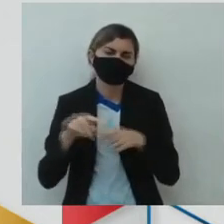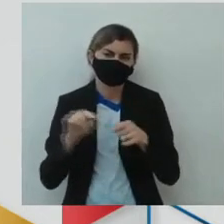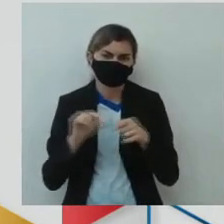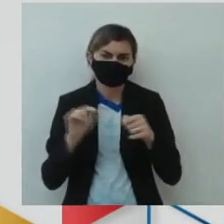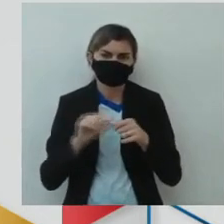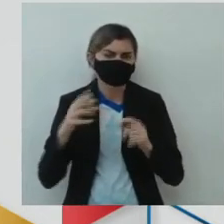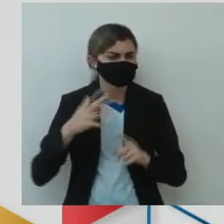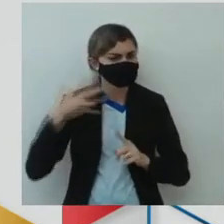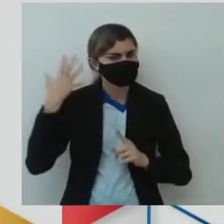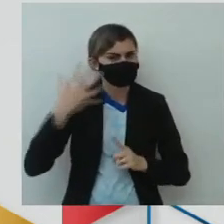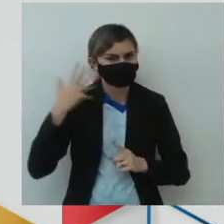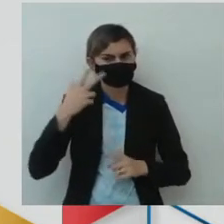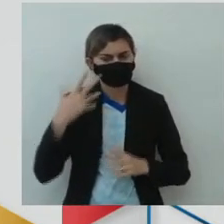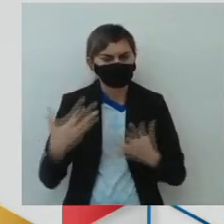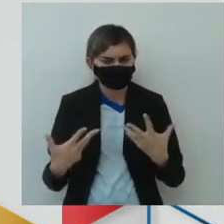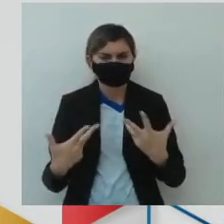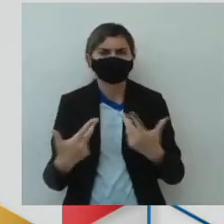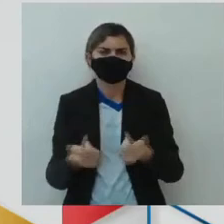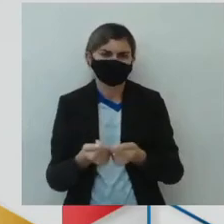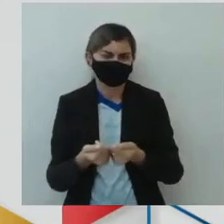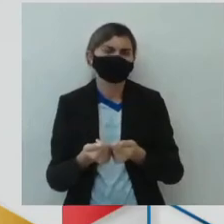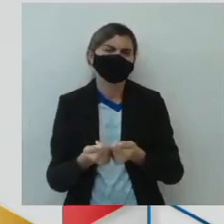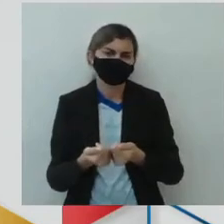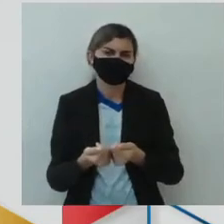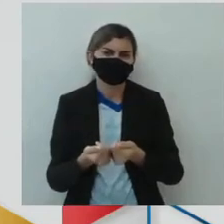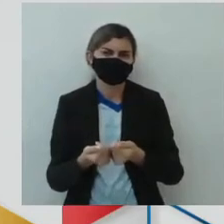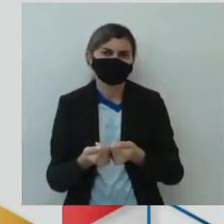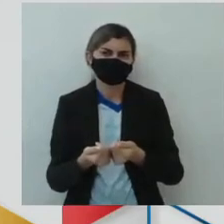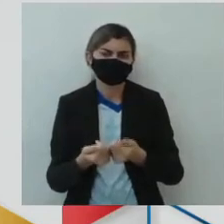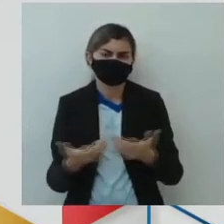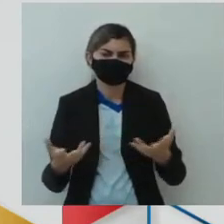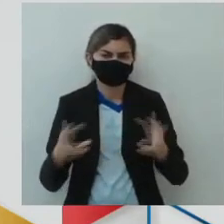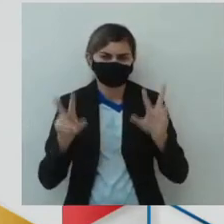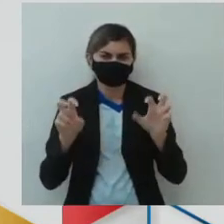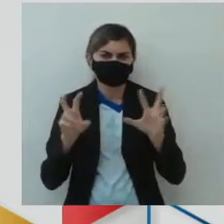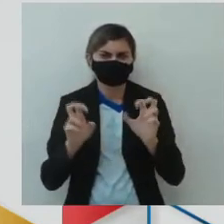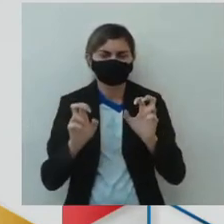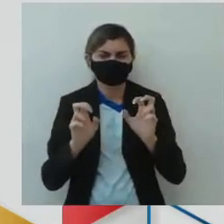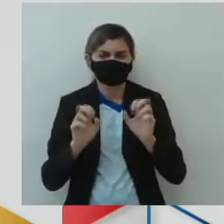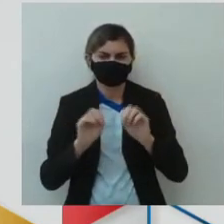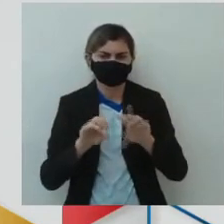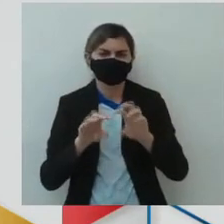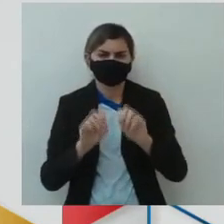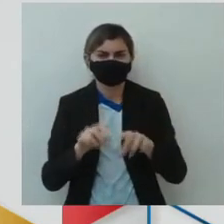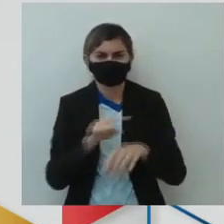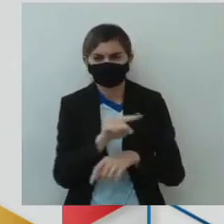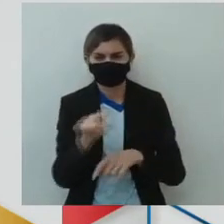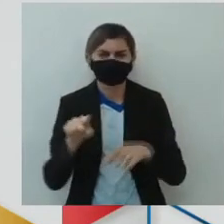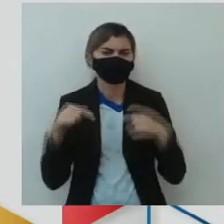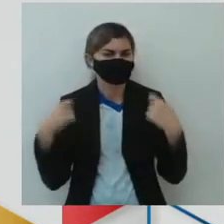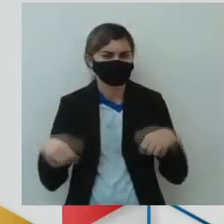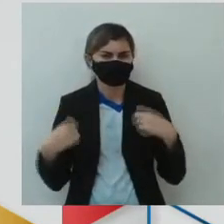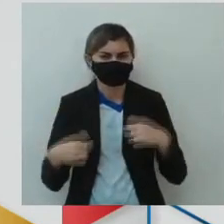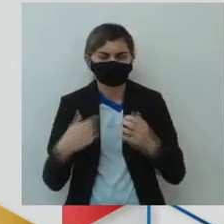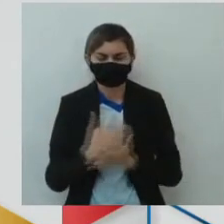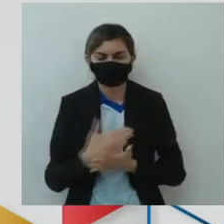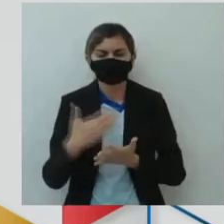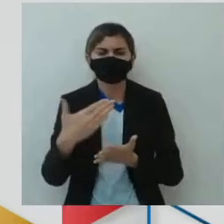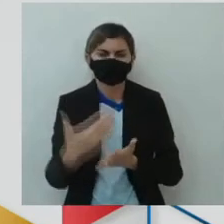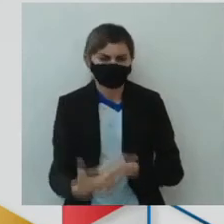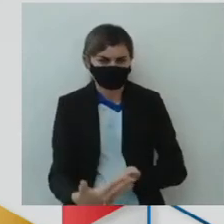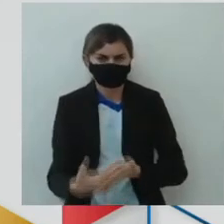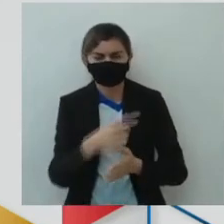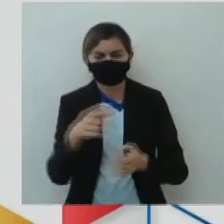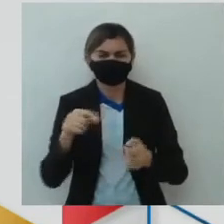fazer um discurso persuasivo efetivo sobre a educação você precisa começar